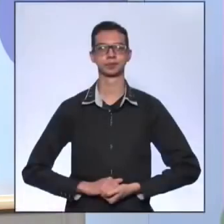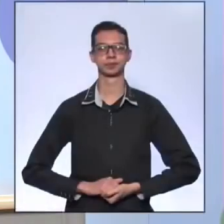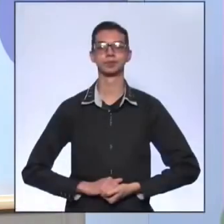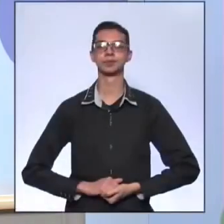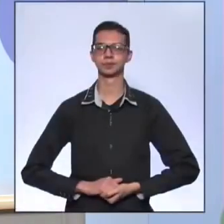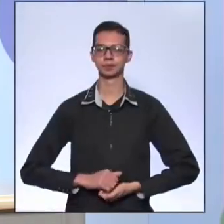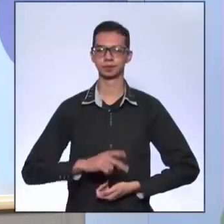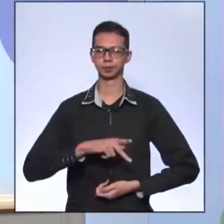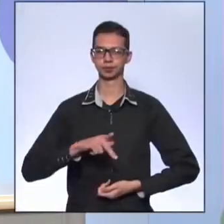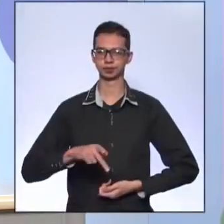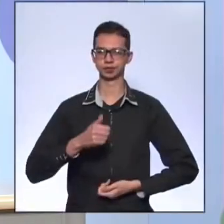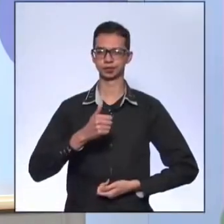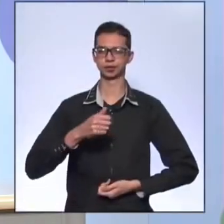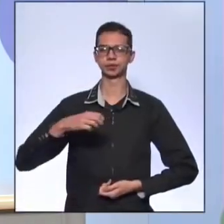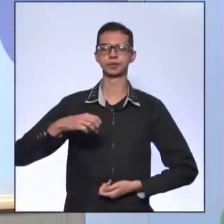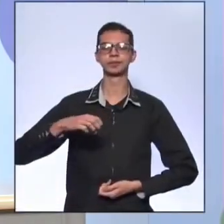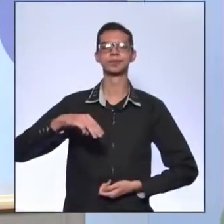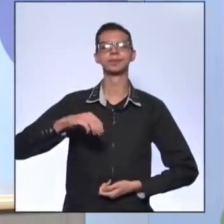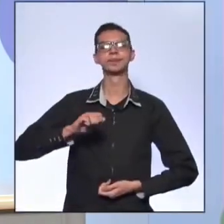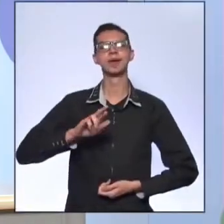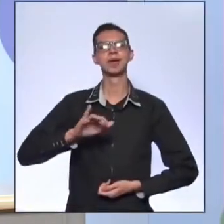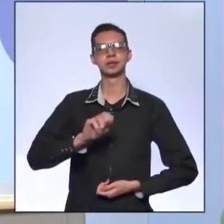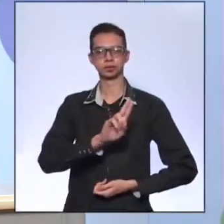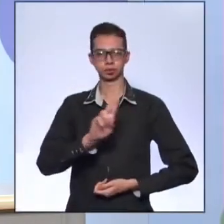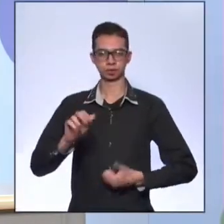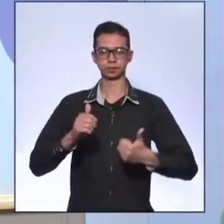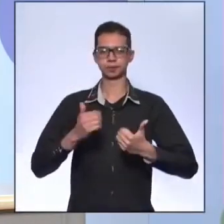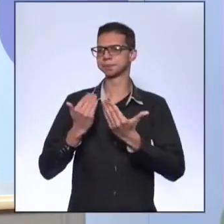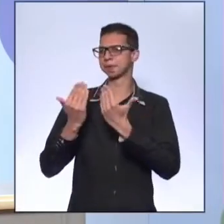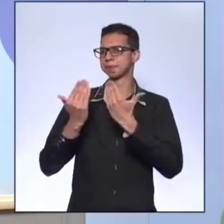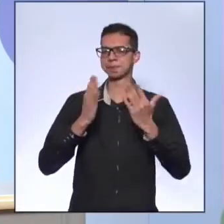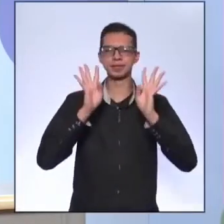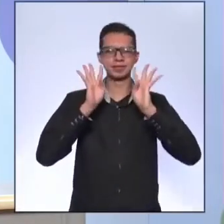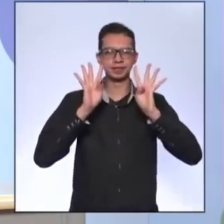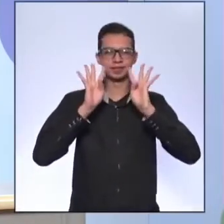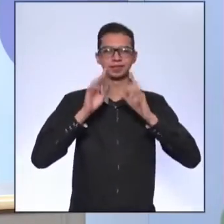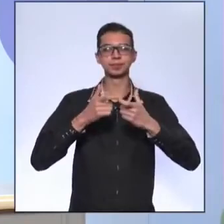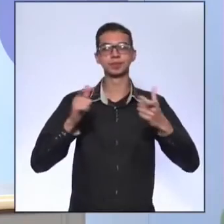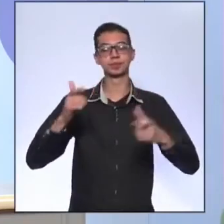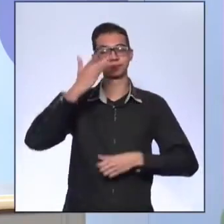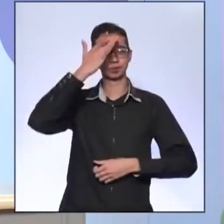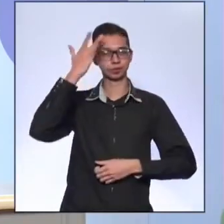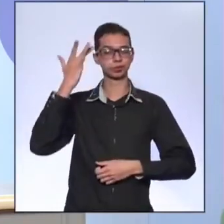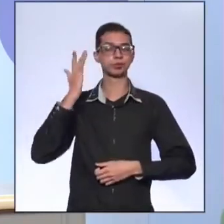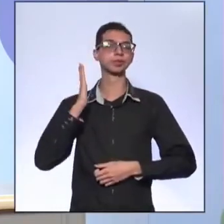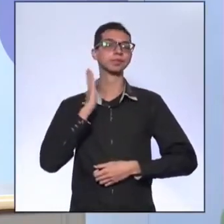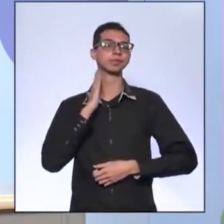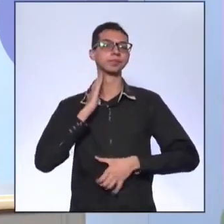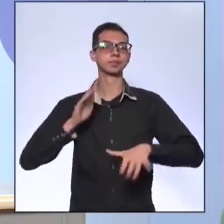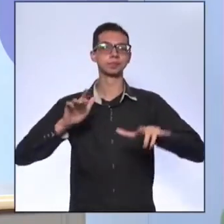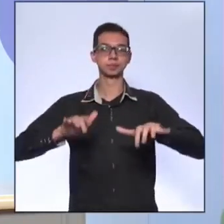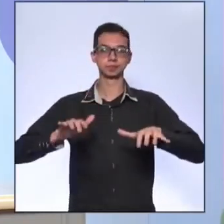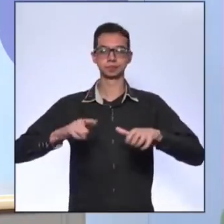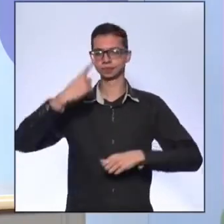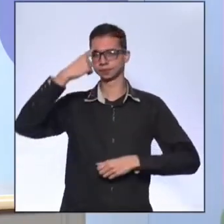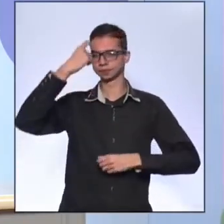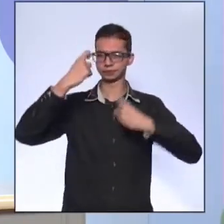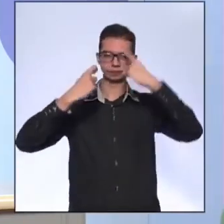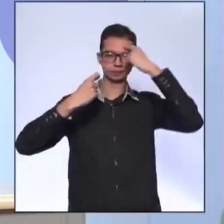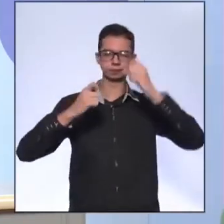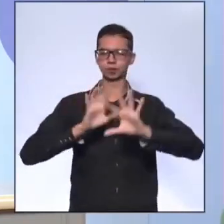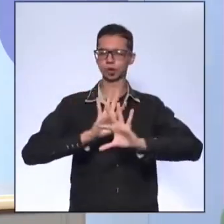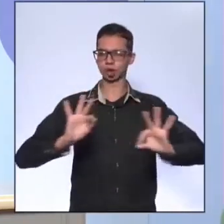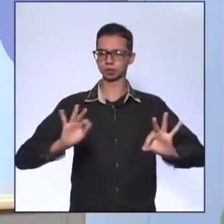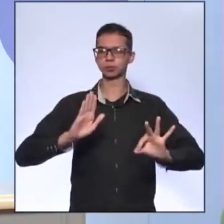Professora Márcia, bastante interação aqui no chat, muita mesmo. Nosso pessoal bem participativo, com ideias excelentes. Algumas a gente já começou a anotar,